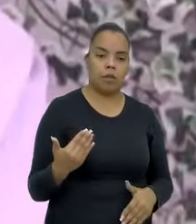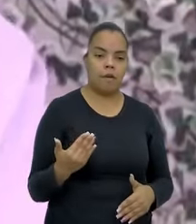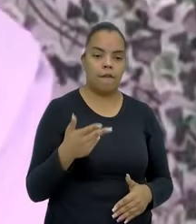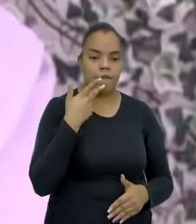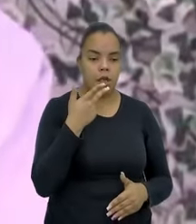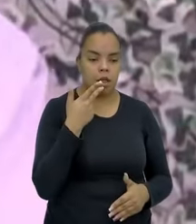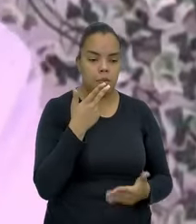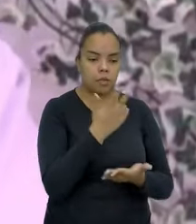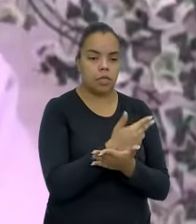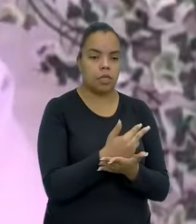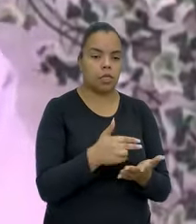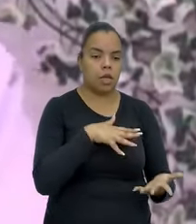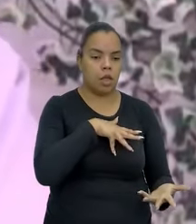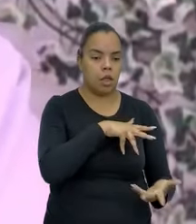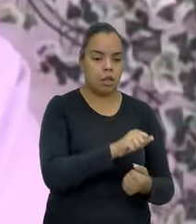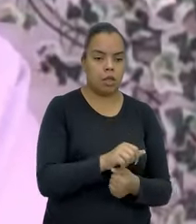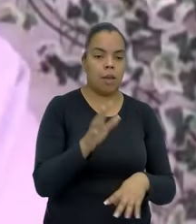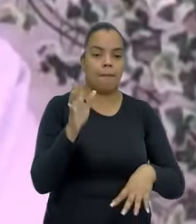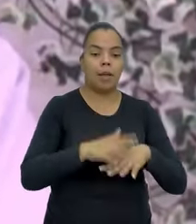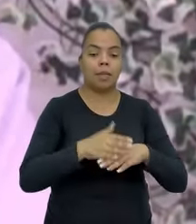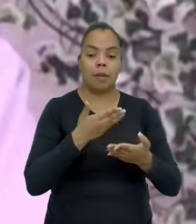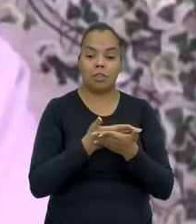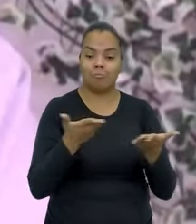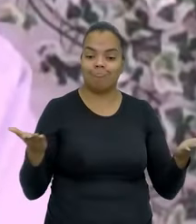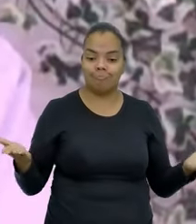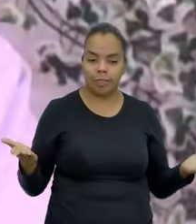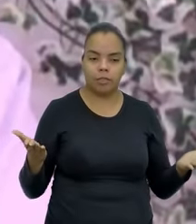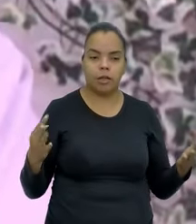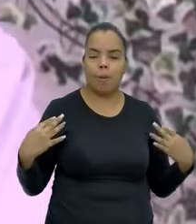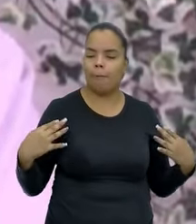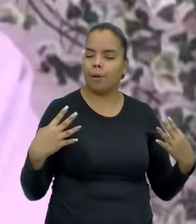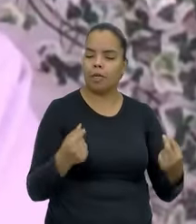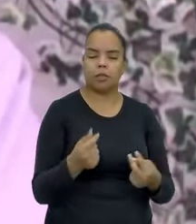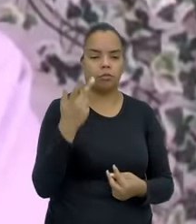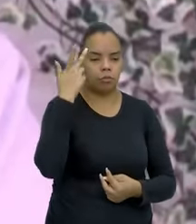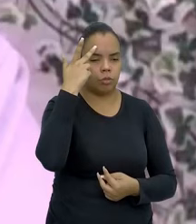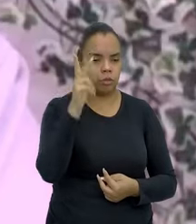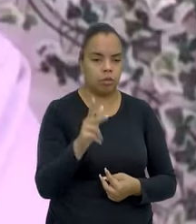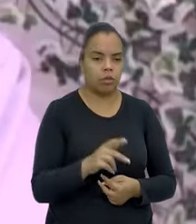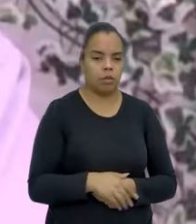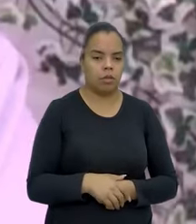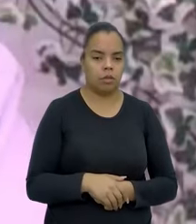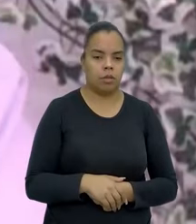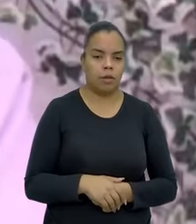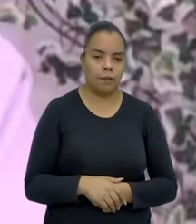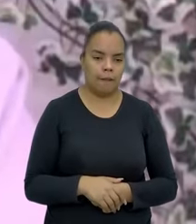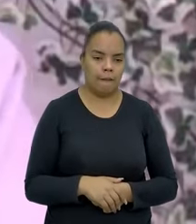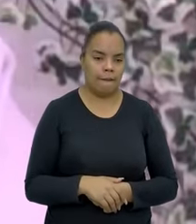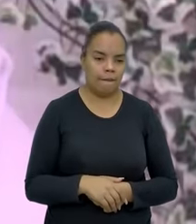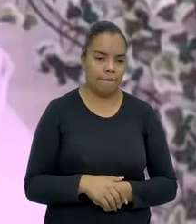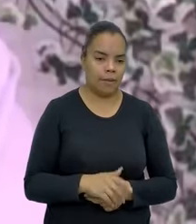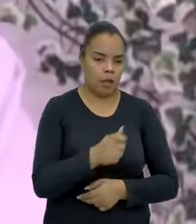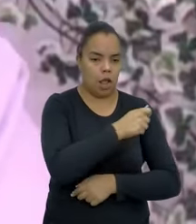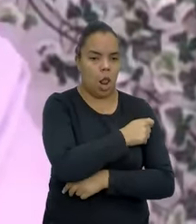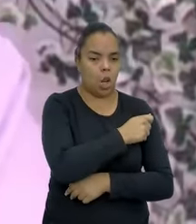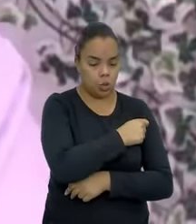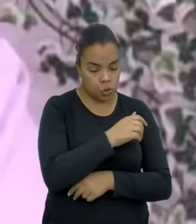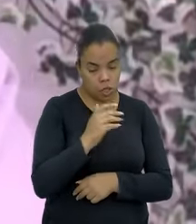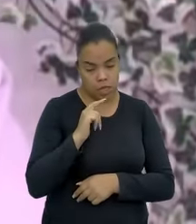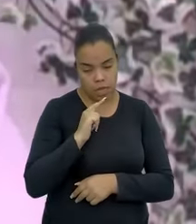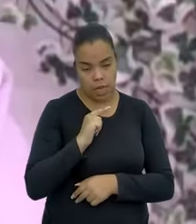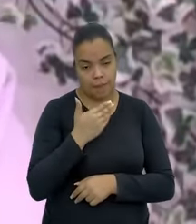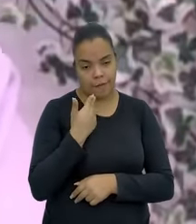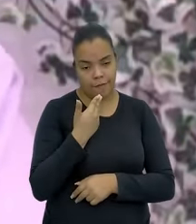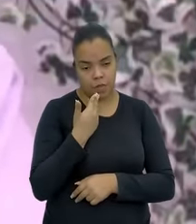nós estamos falando uma matemática para todos dá uma matemática onde os estudantes que tem muita facilidade